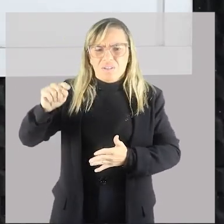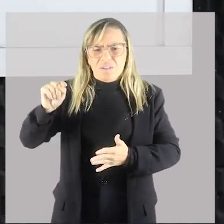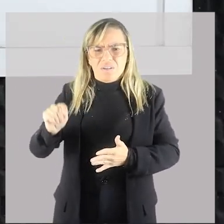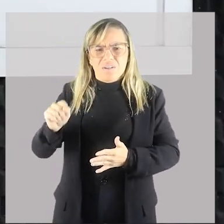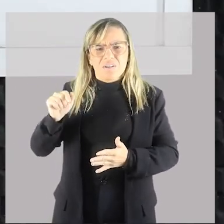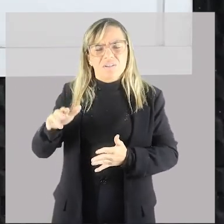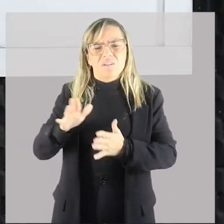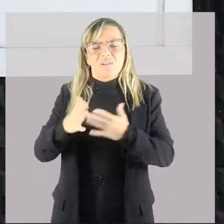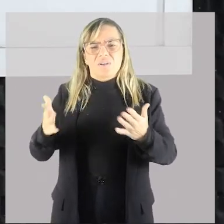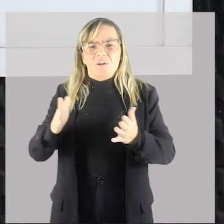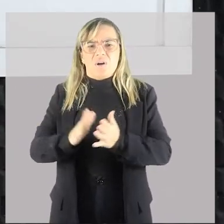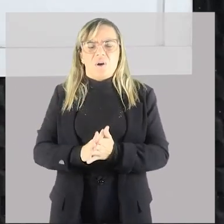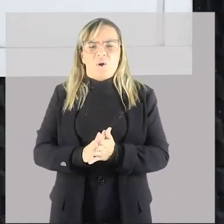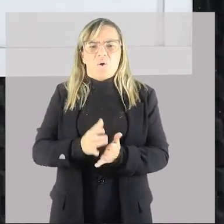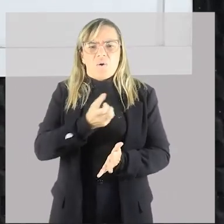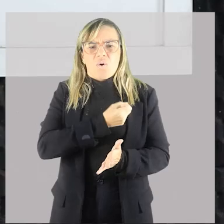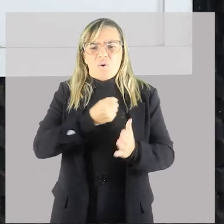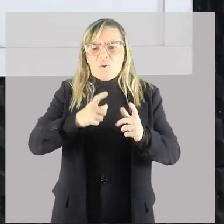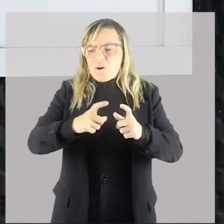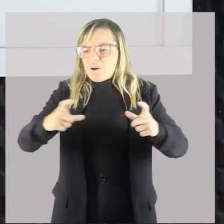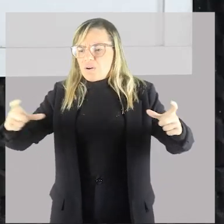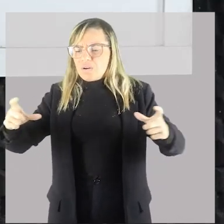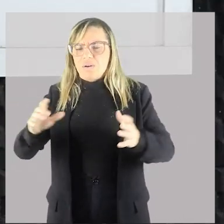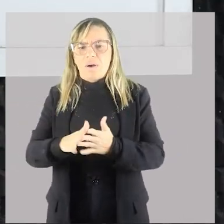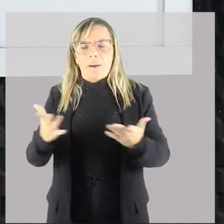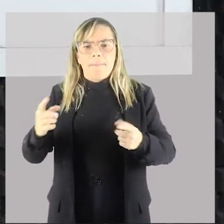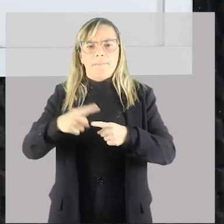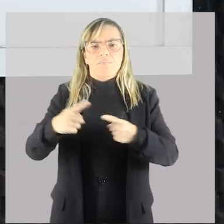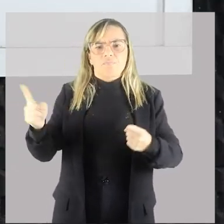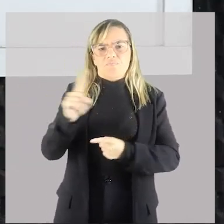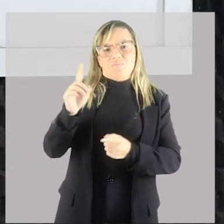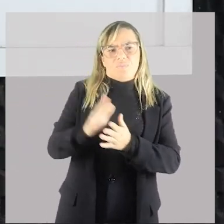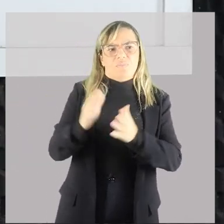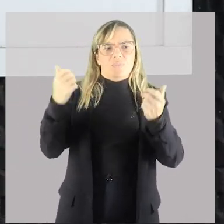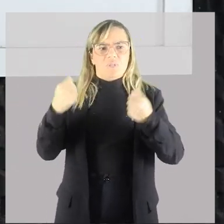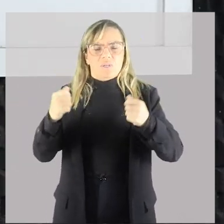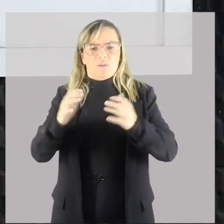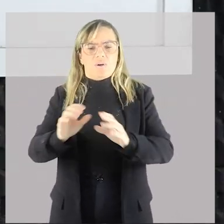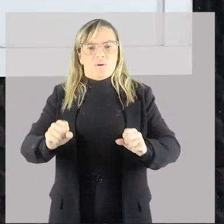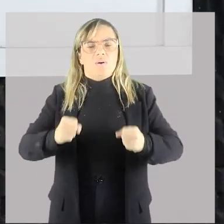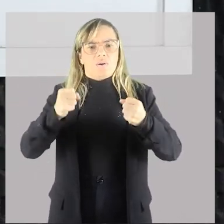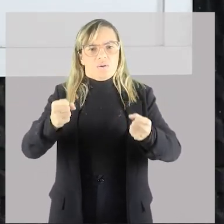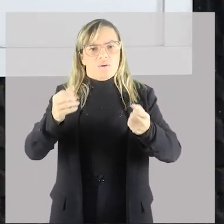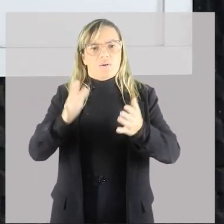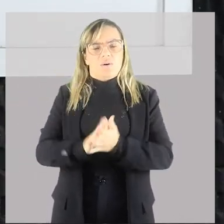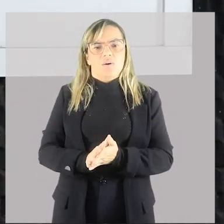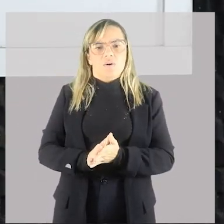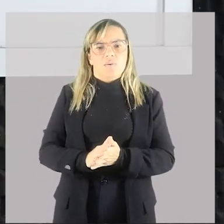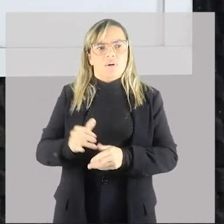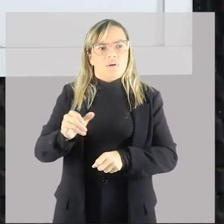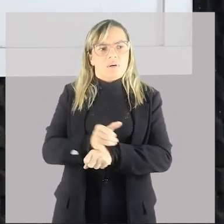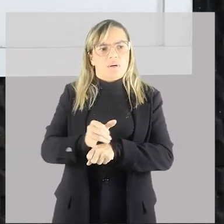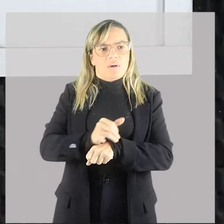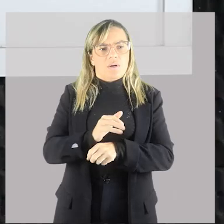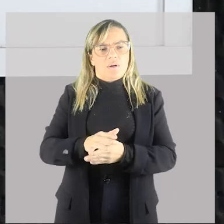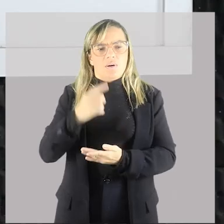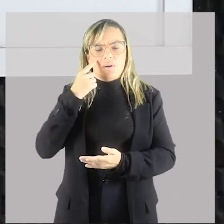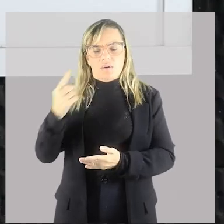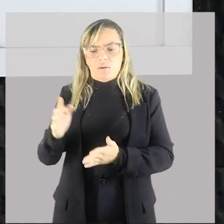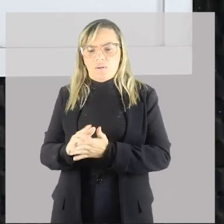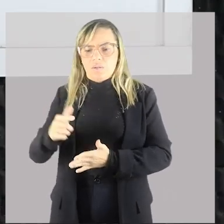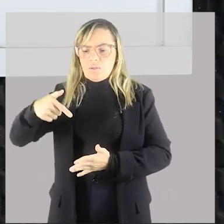muito grande? Vai, mas você não precisa fazer isso. Olha um artifício que a gente pode usar. Como eu tenho embaixo